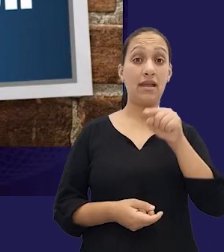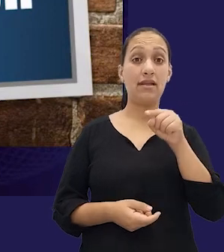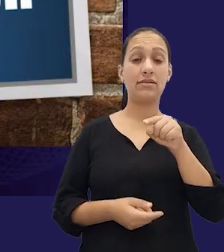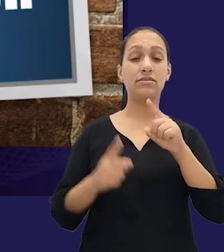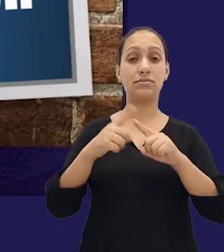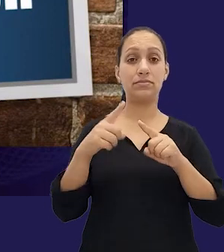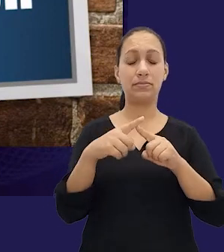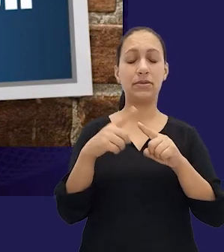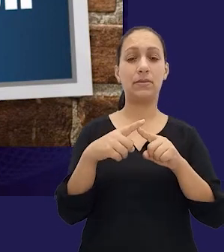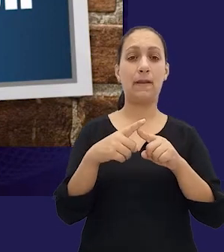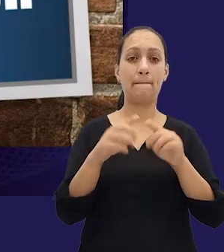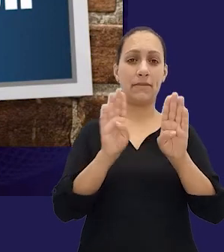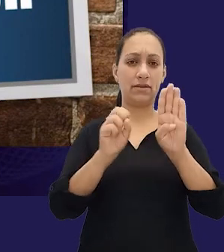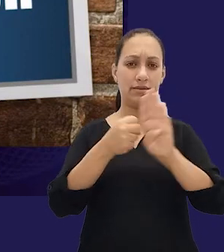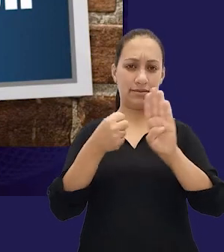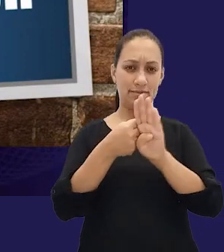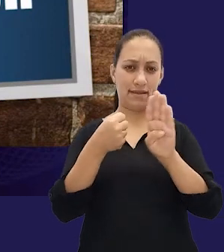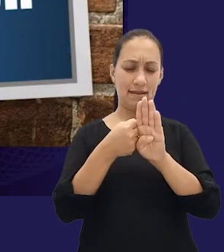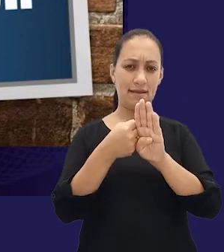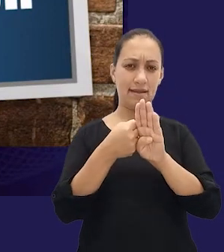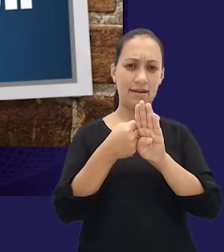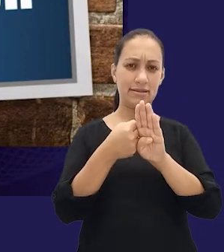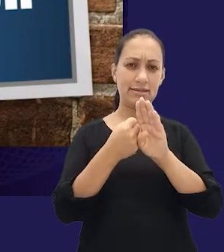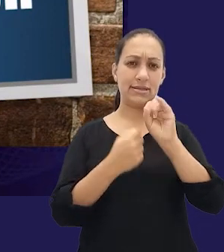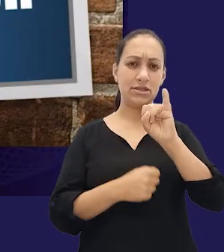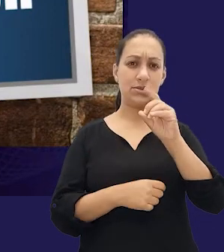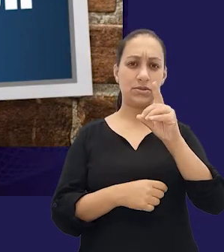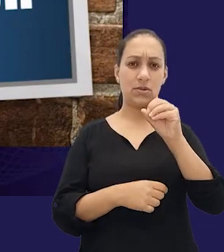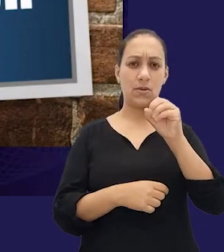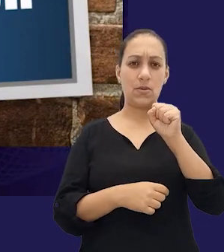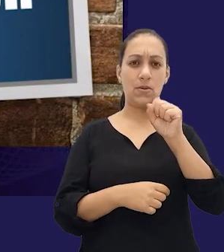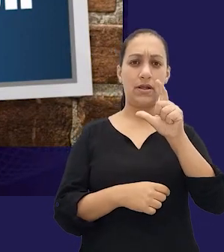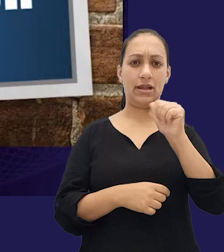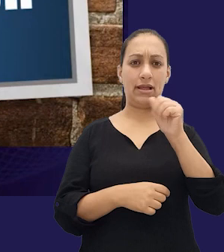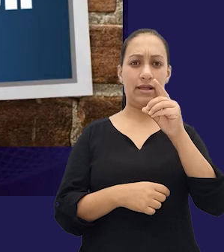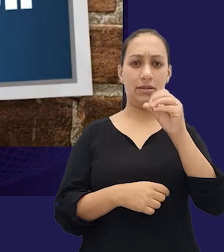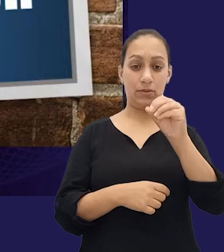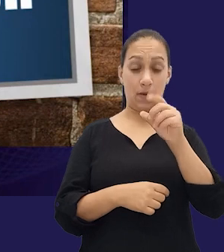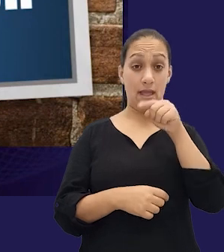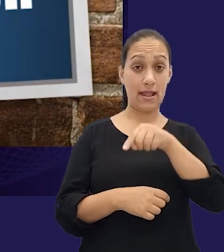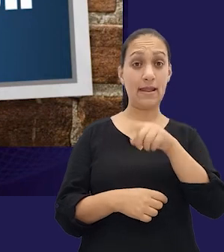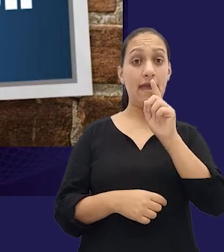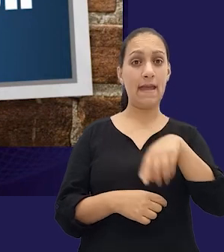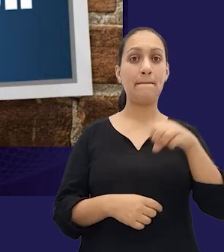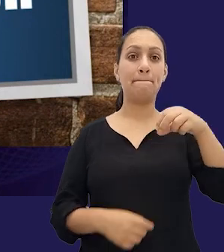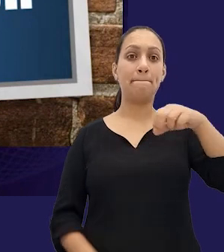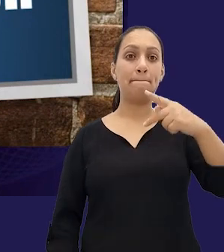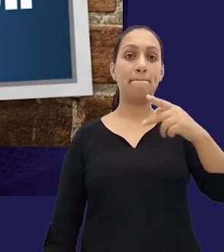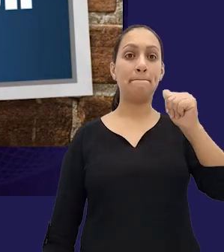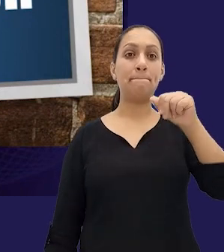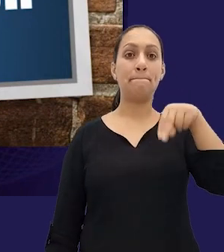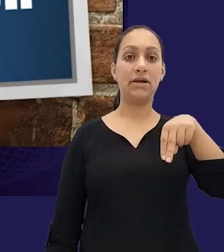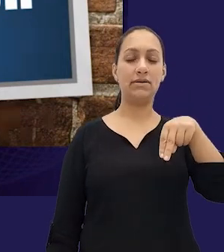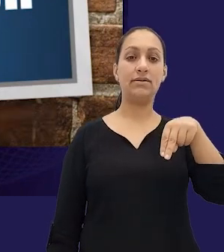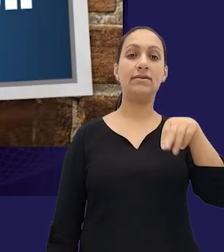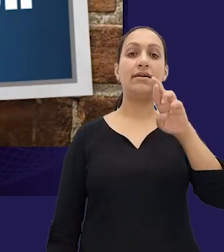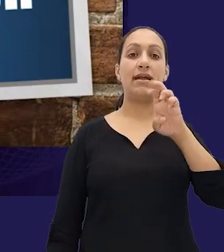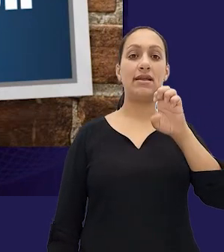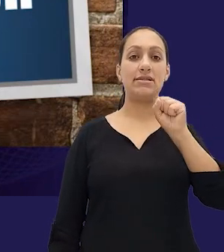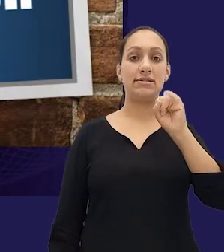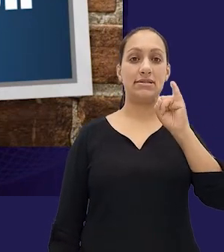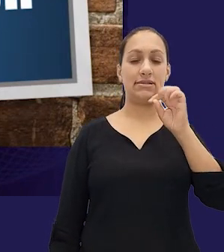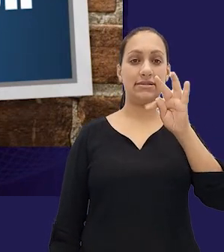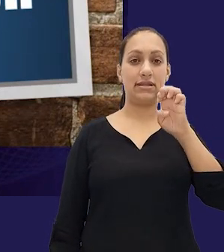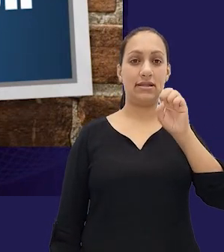bactéria, esse isolado que está aqui do lado direito, é um isolado bacteriano pan-resistente, tá? Com resistência a todas